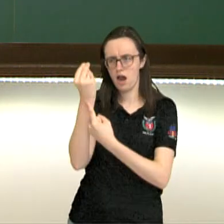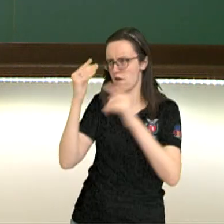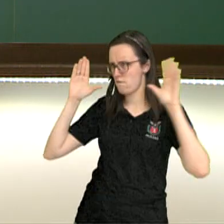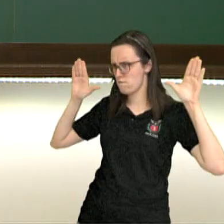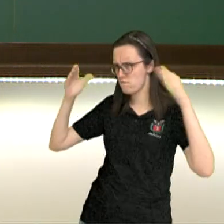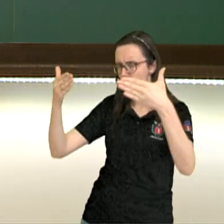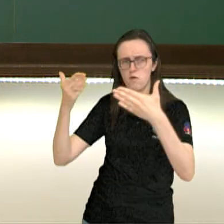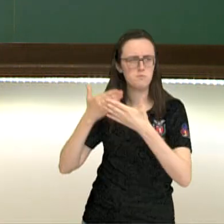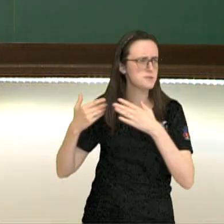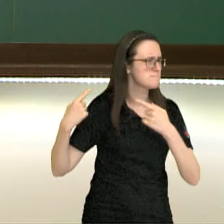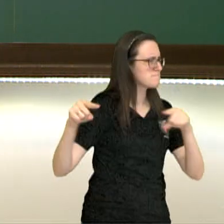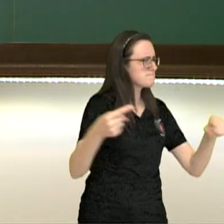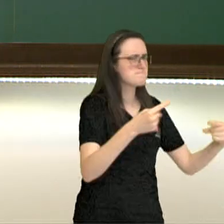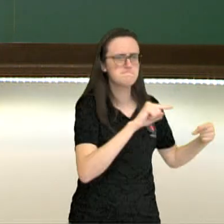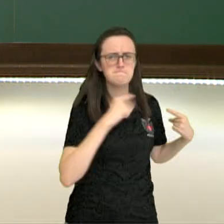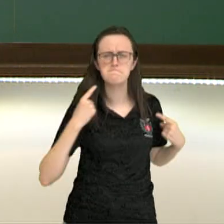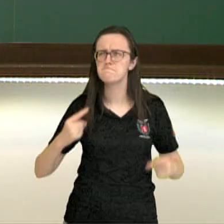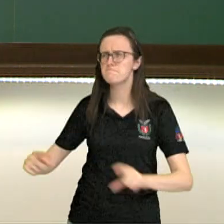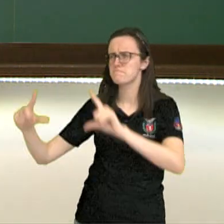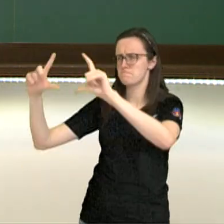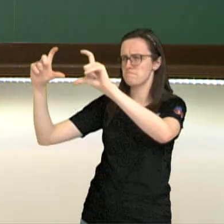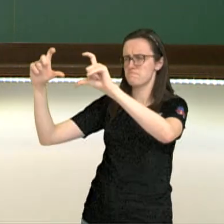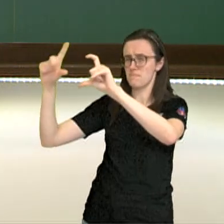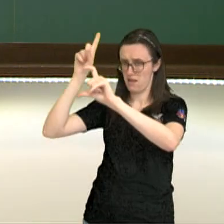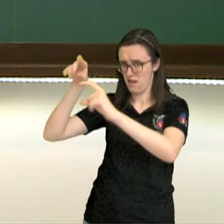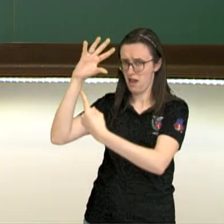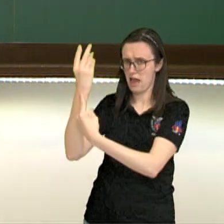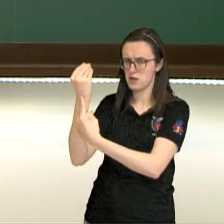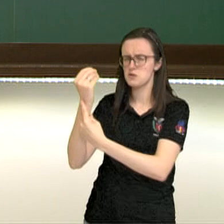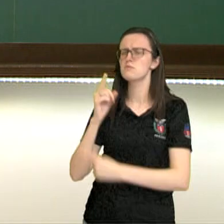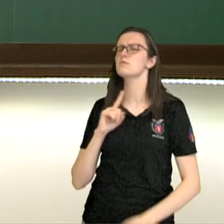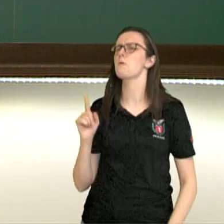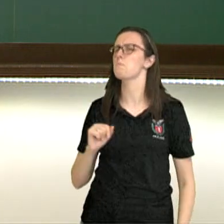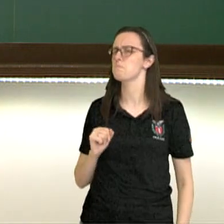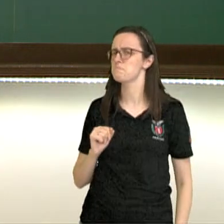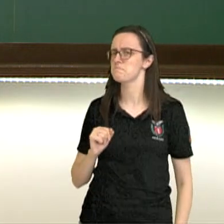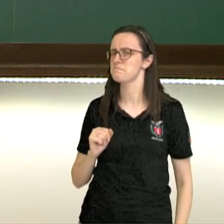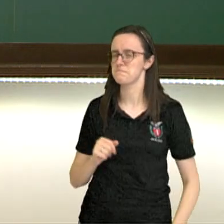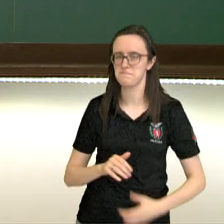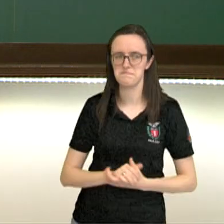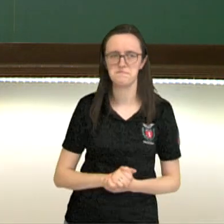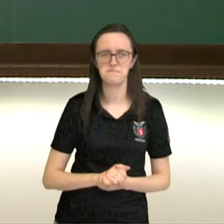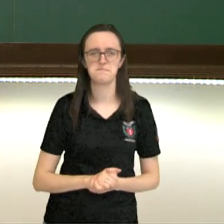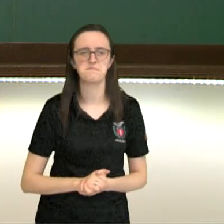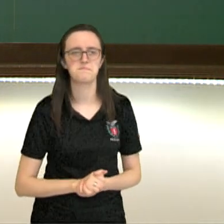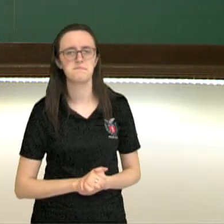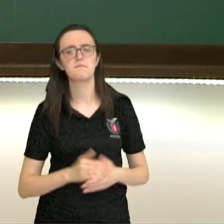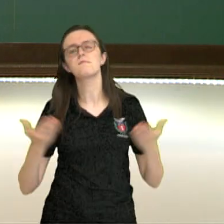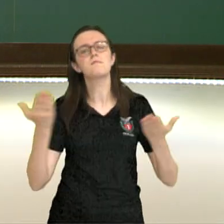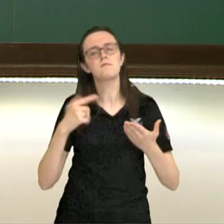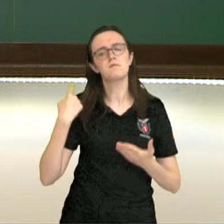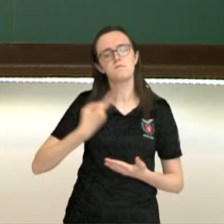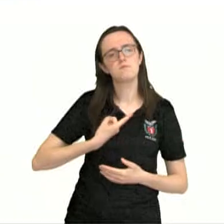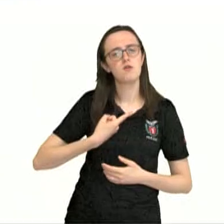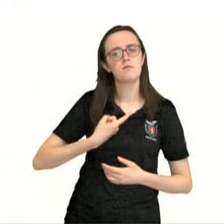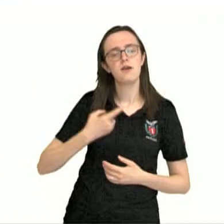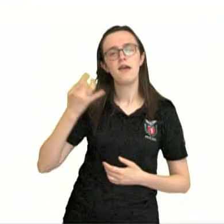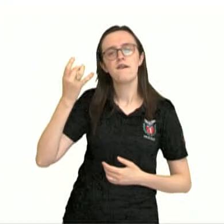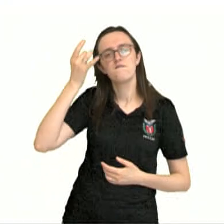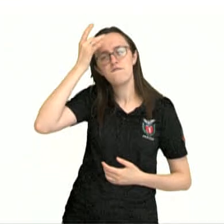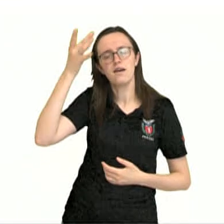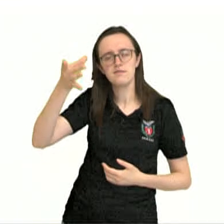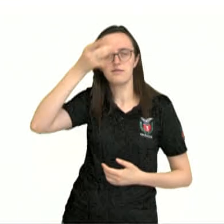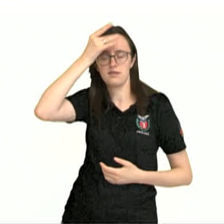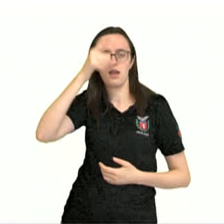começa a discutir: fotografia é arte ou não? Para elucidar, esta é a foto de